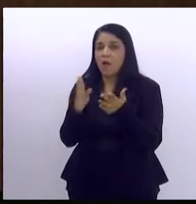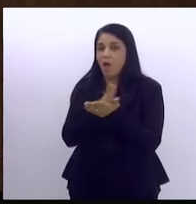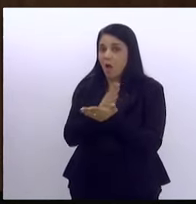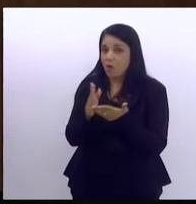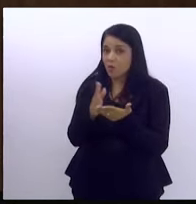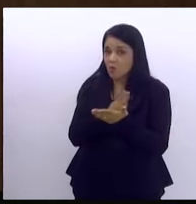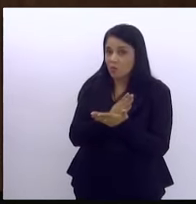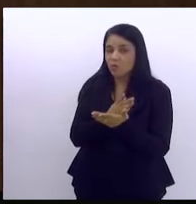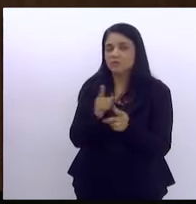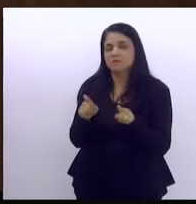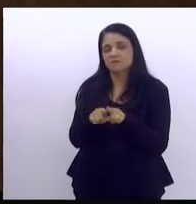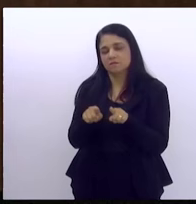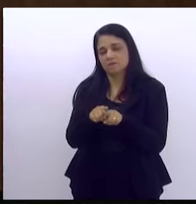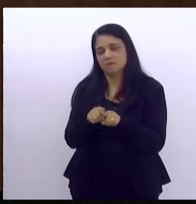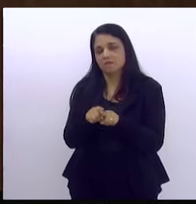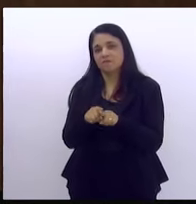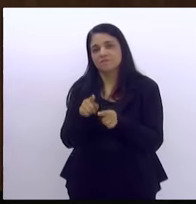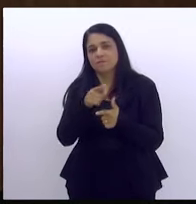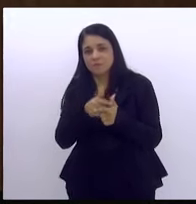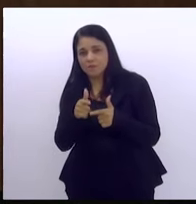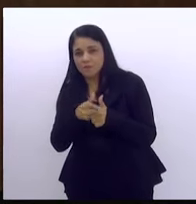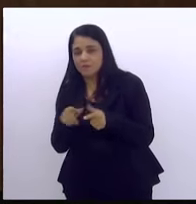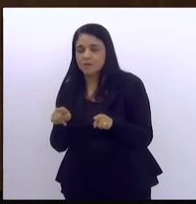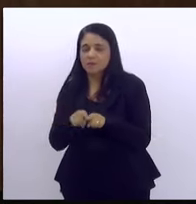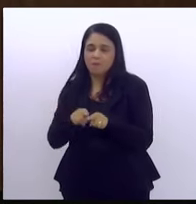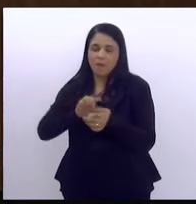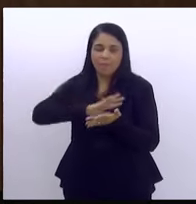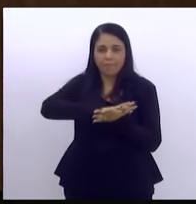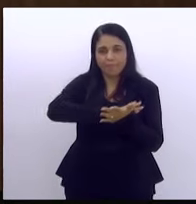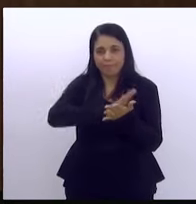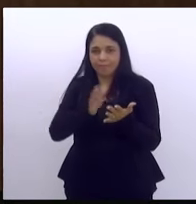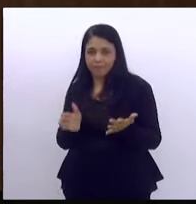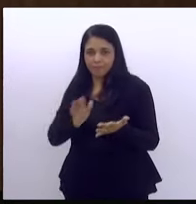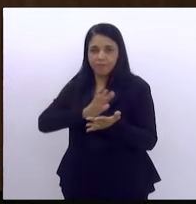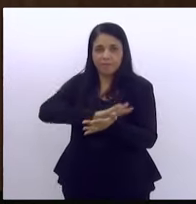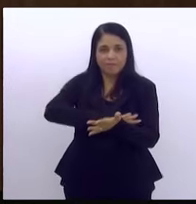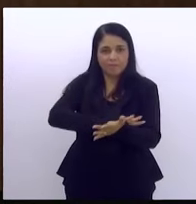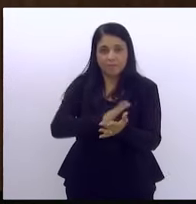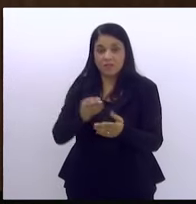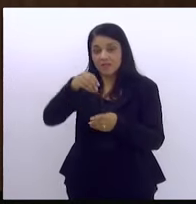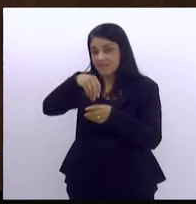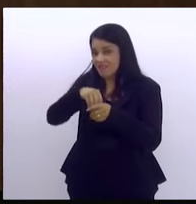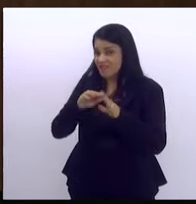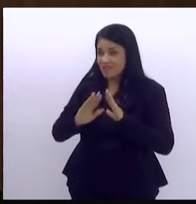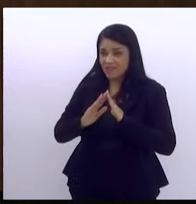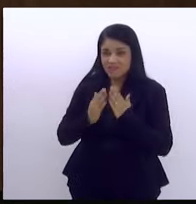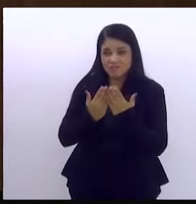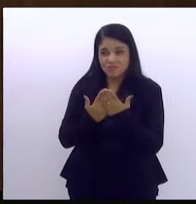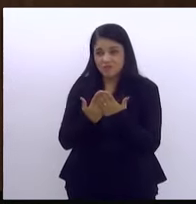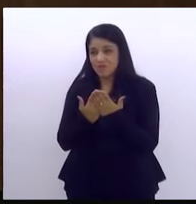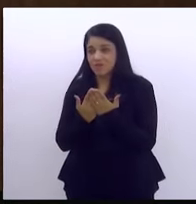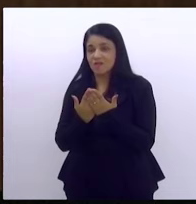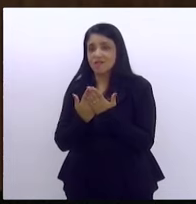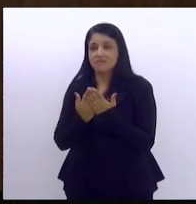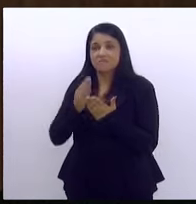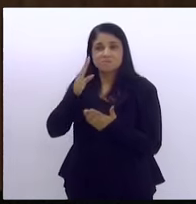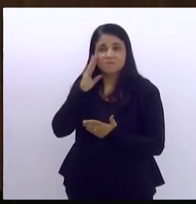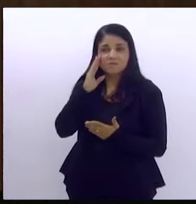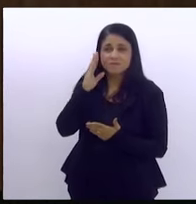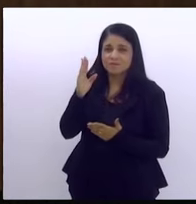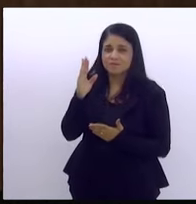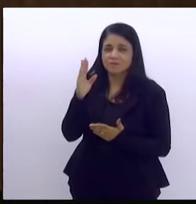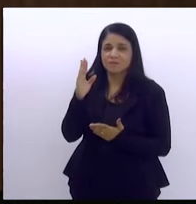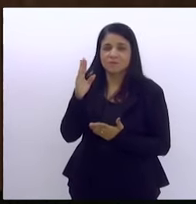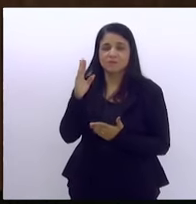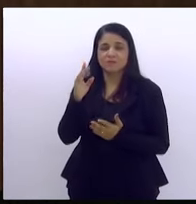casos e soube também de vários casos de intolerância religiosa acontecendo nas escolas. Principalmente, aliás, todos